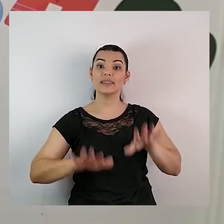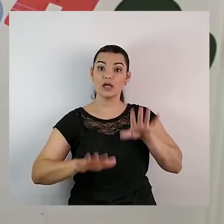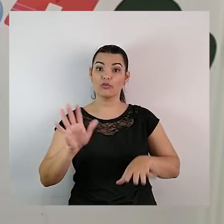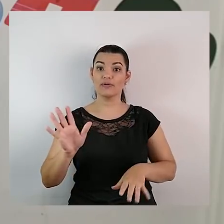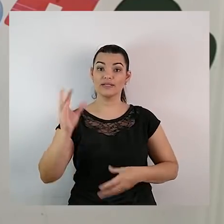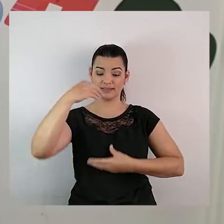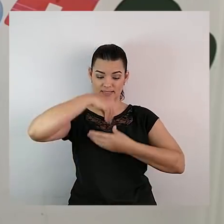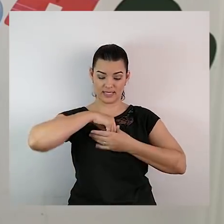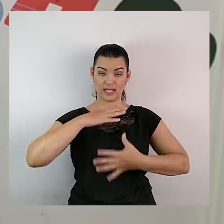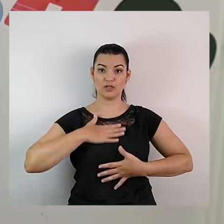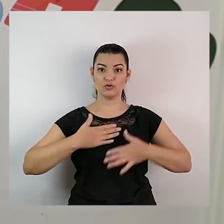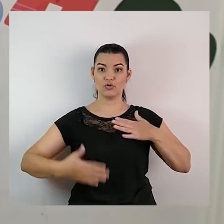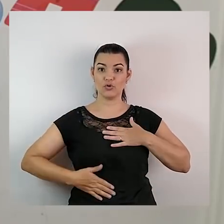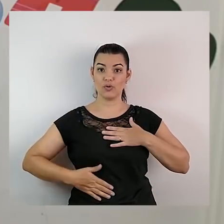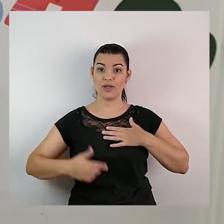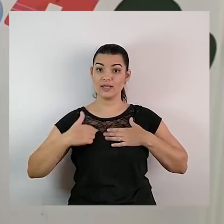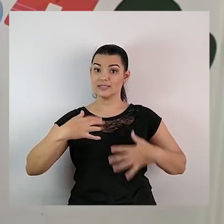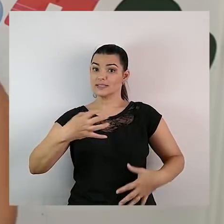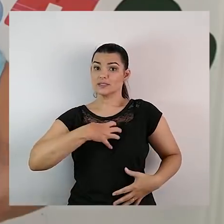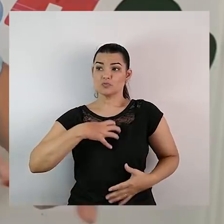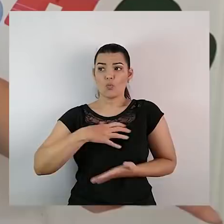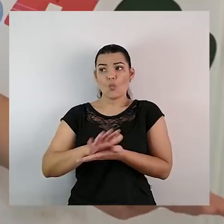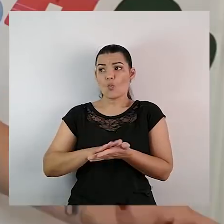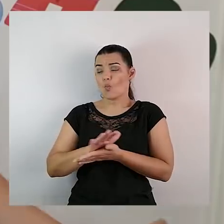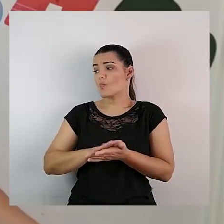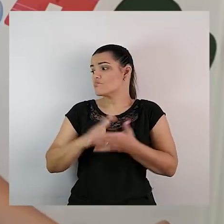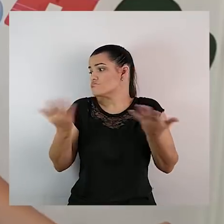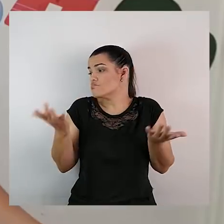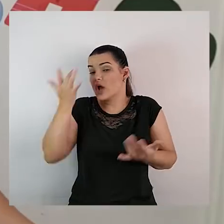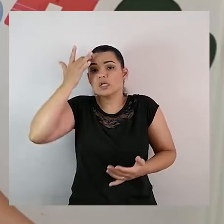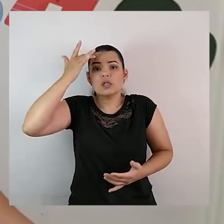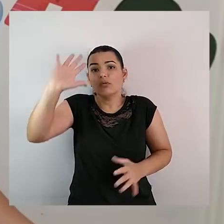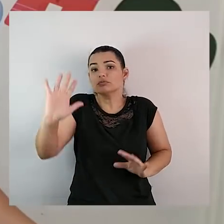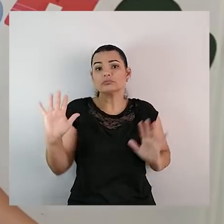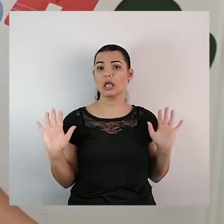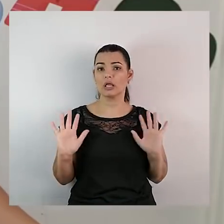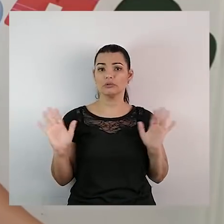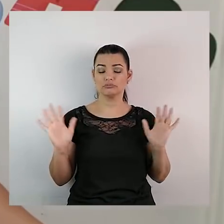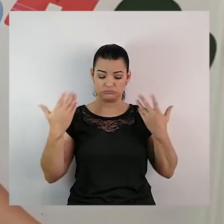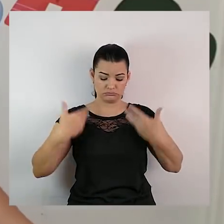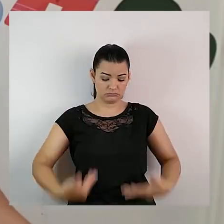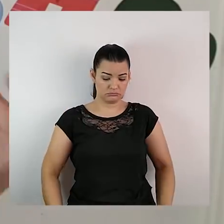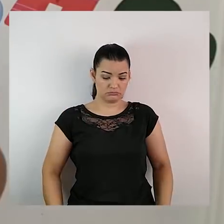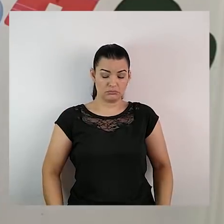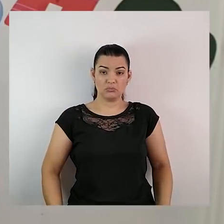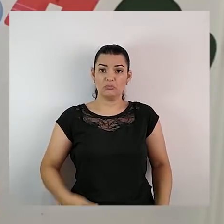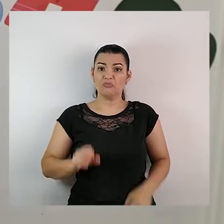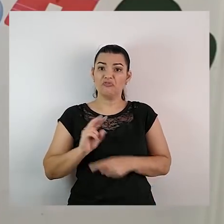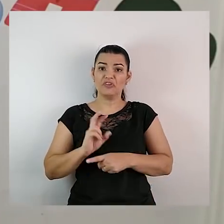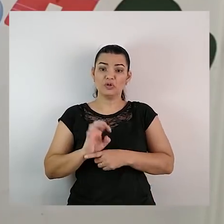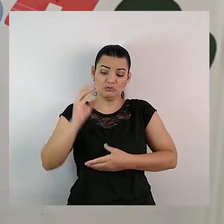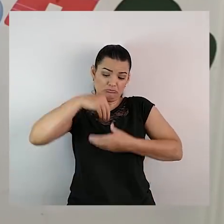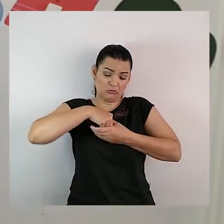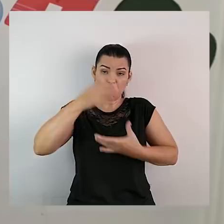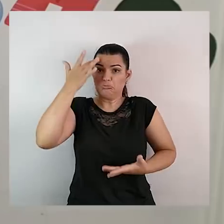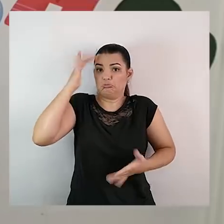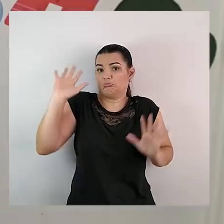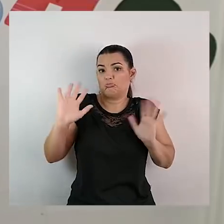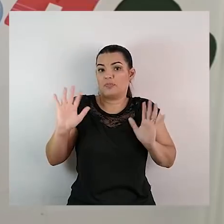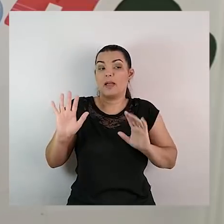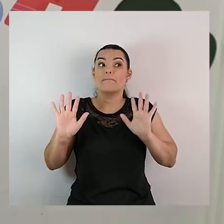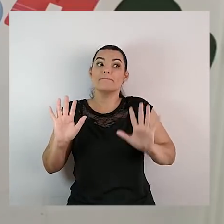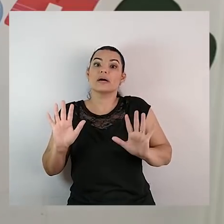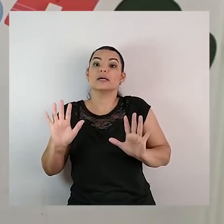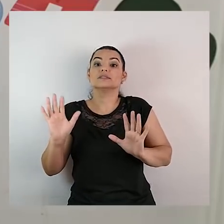não causar sintoma nenhum. Então, eu nem sei que estou contaminada. Mas no corpo de